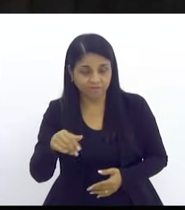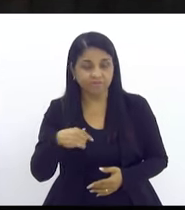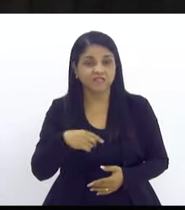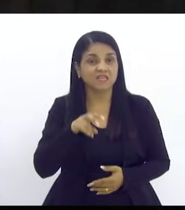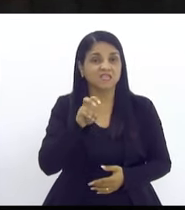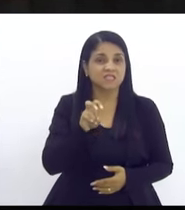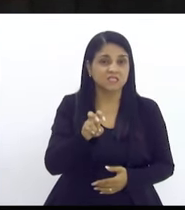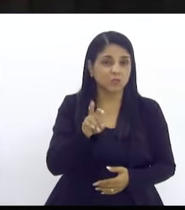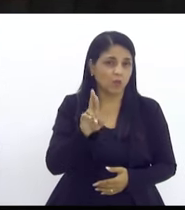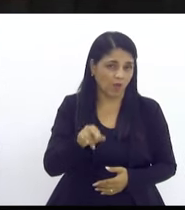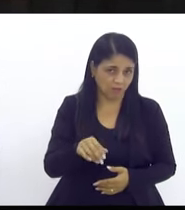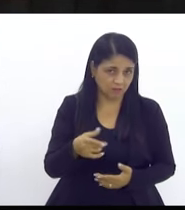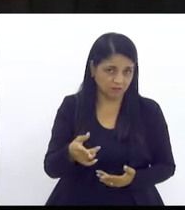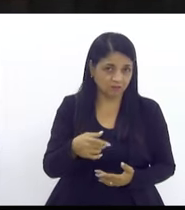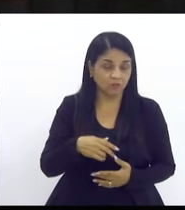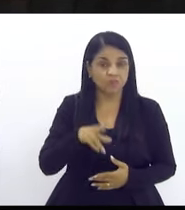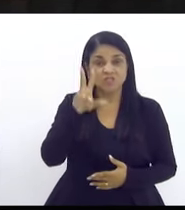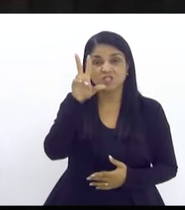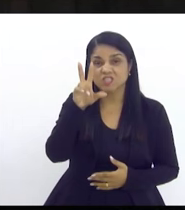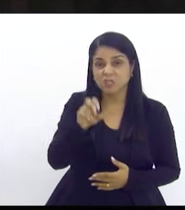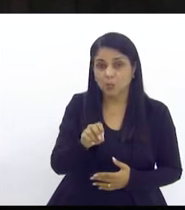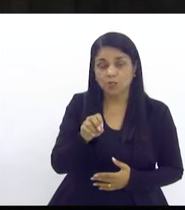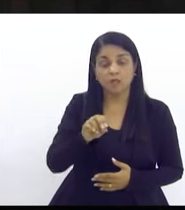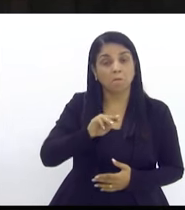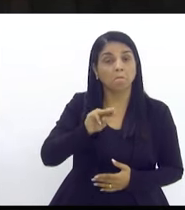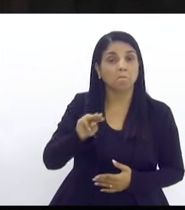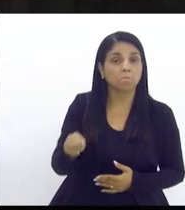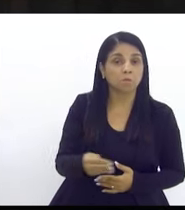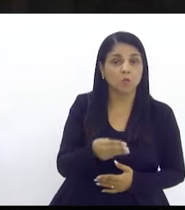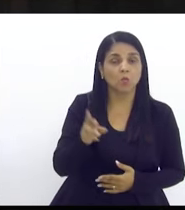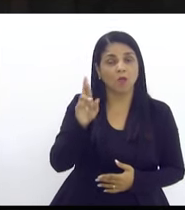são R$50 mil por mês.